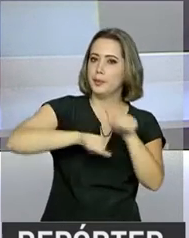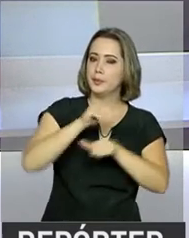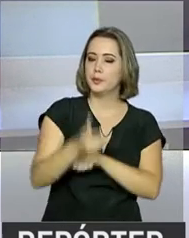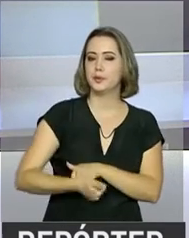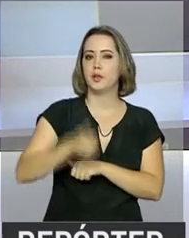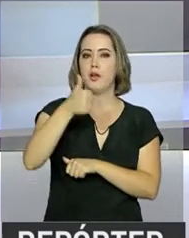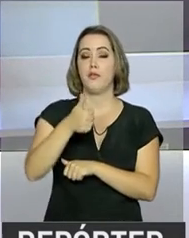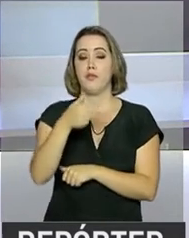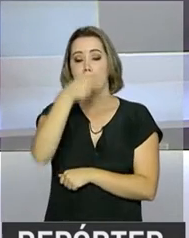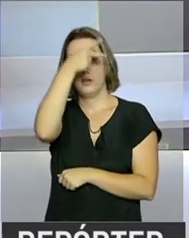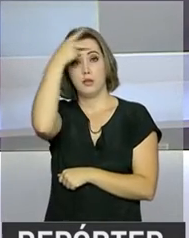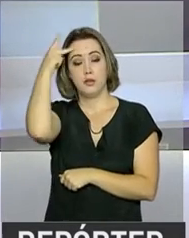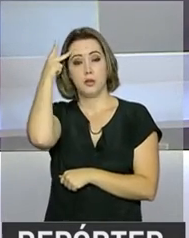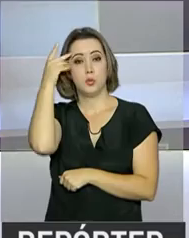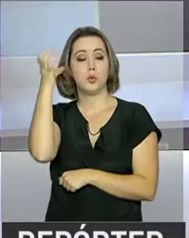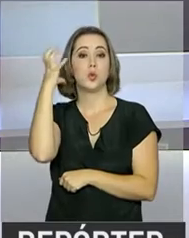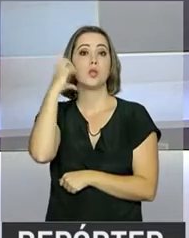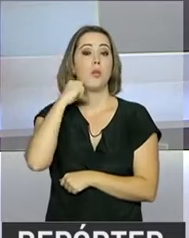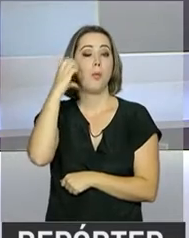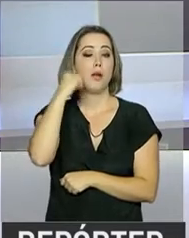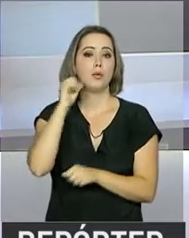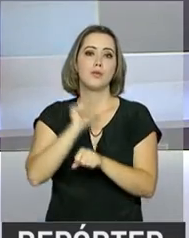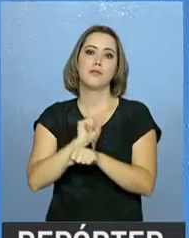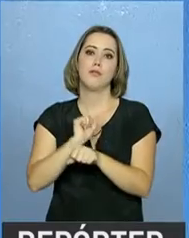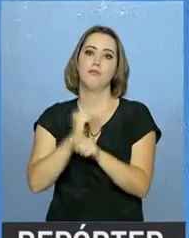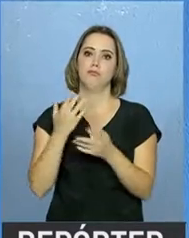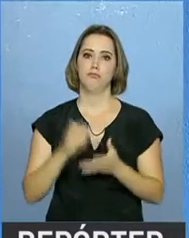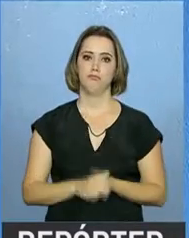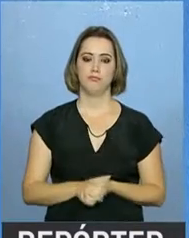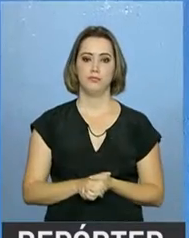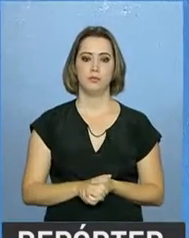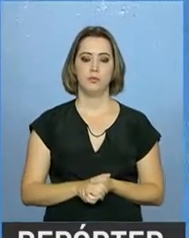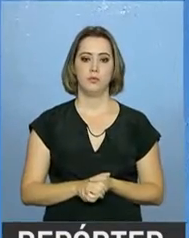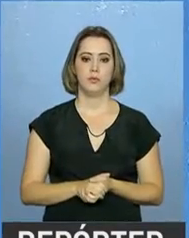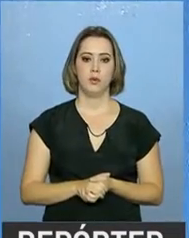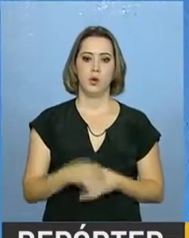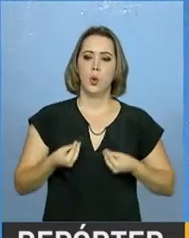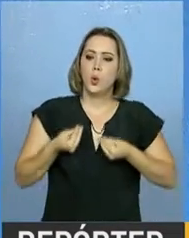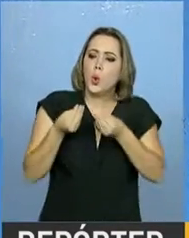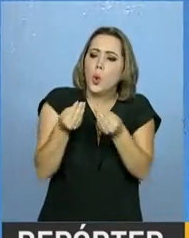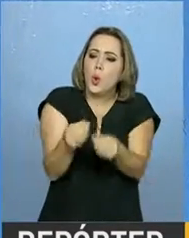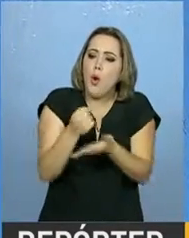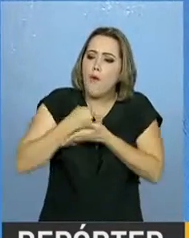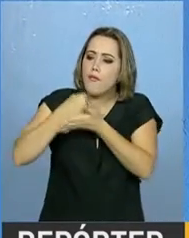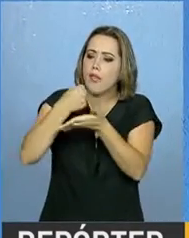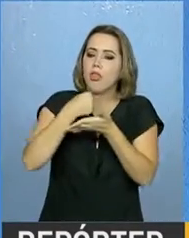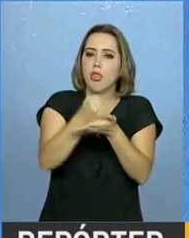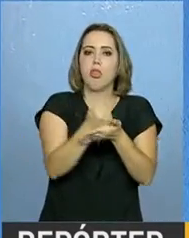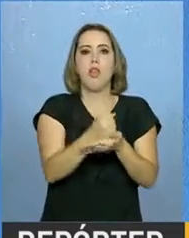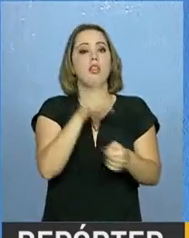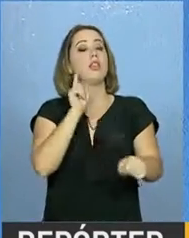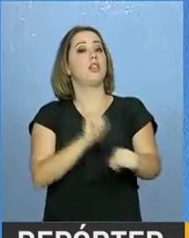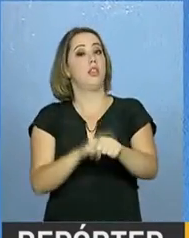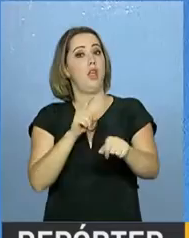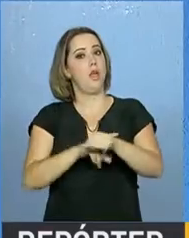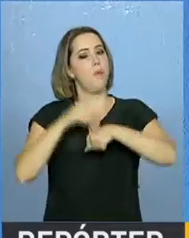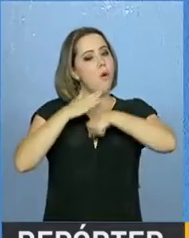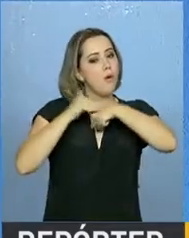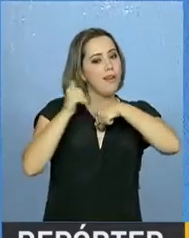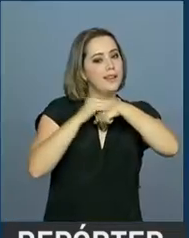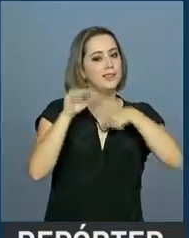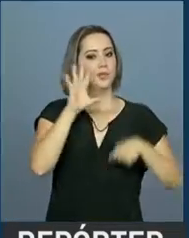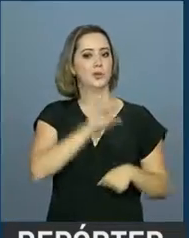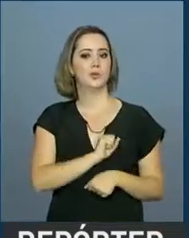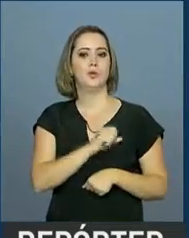no estatuto da criança e do adolescente doar tempo carinho e amor esse era o objetivo de